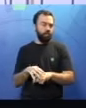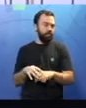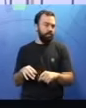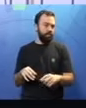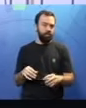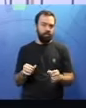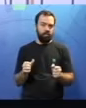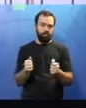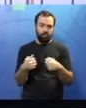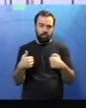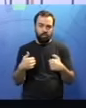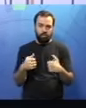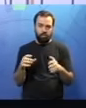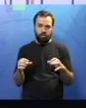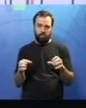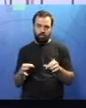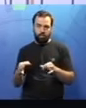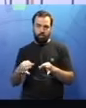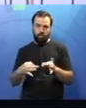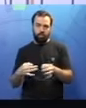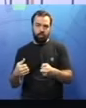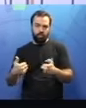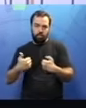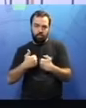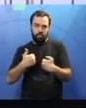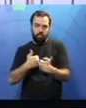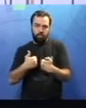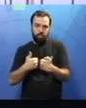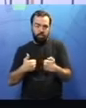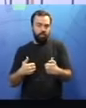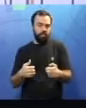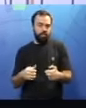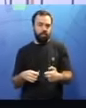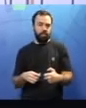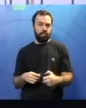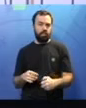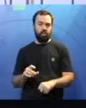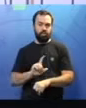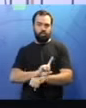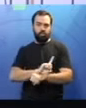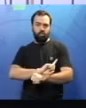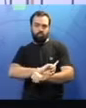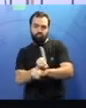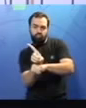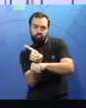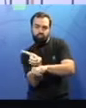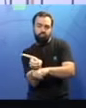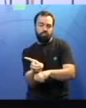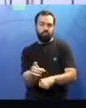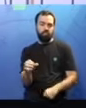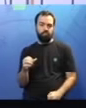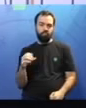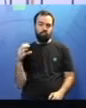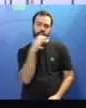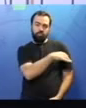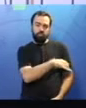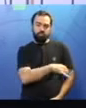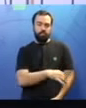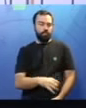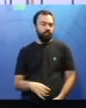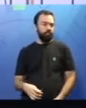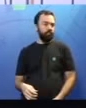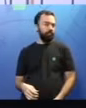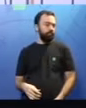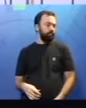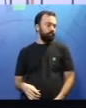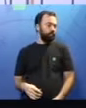são muito próximas, essa velocidade é mais rápida, sendo aí de 5.500 metros por segundo no